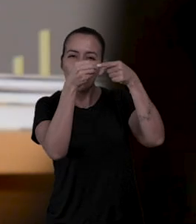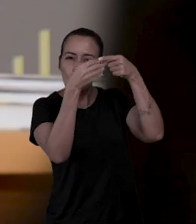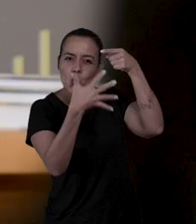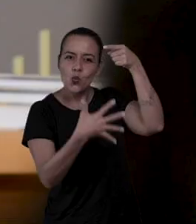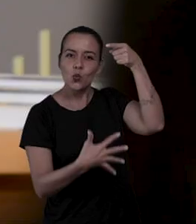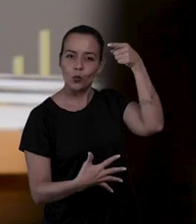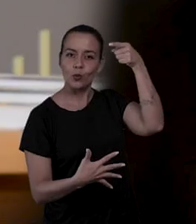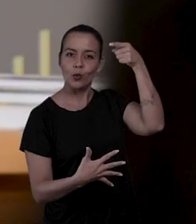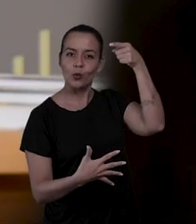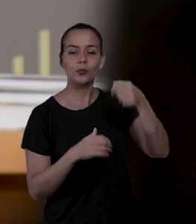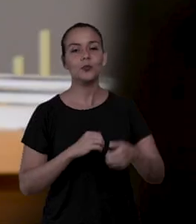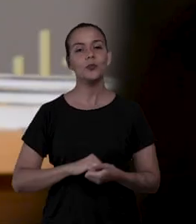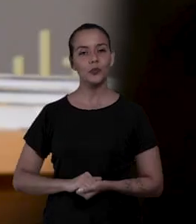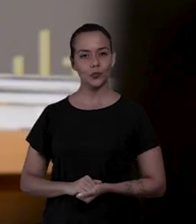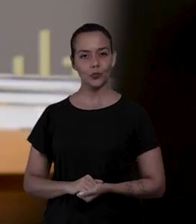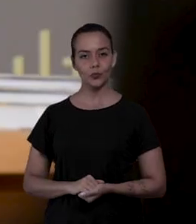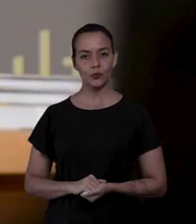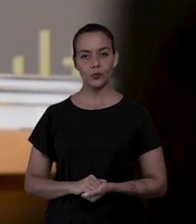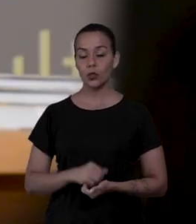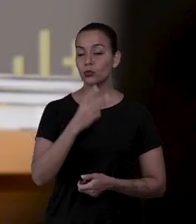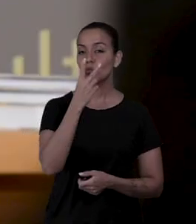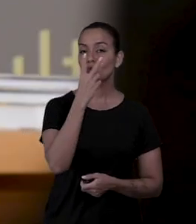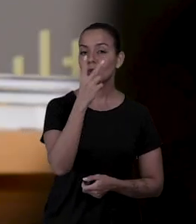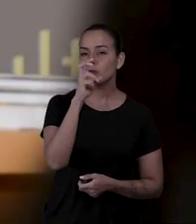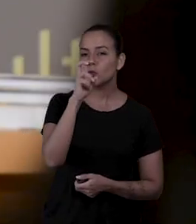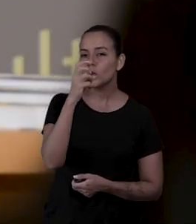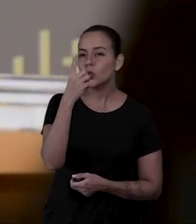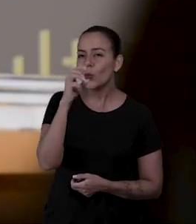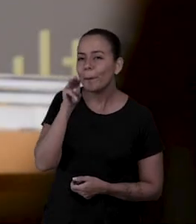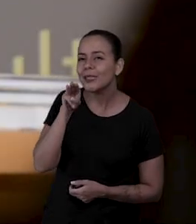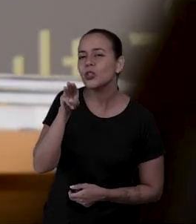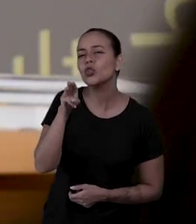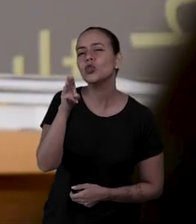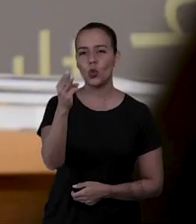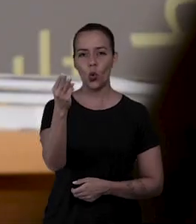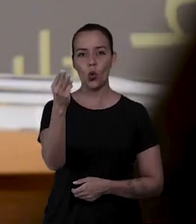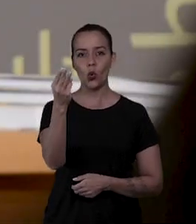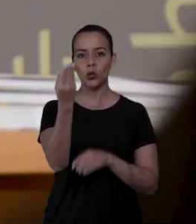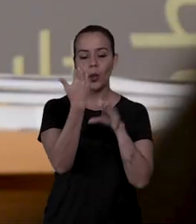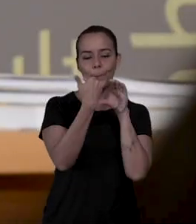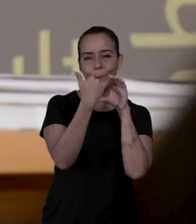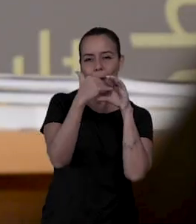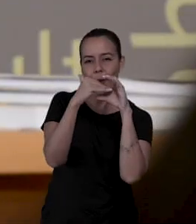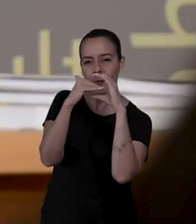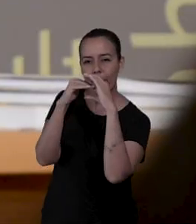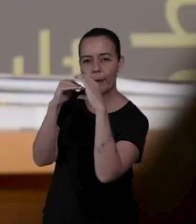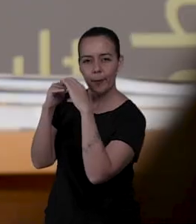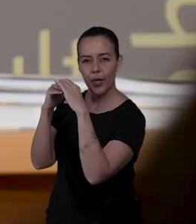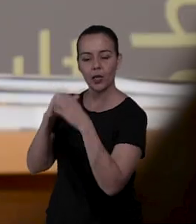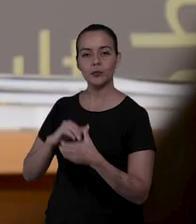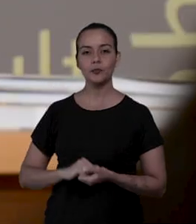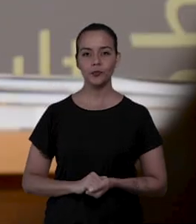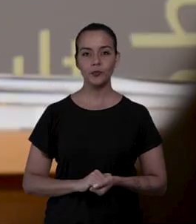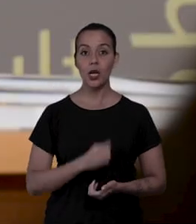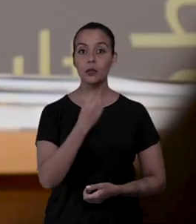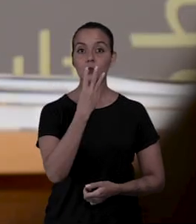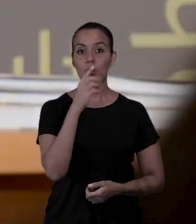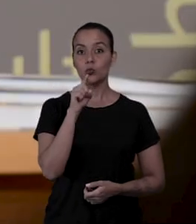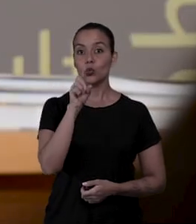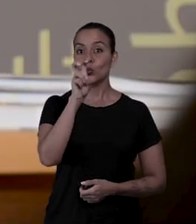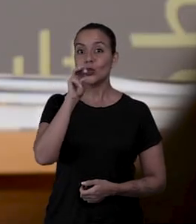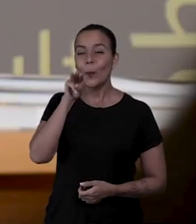no Google são feitas. Karen Sakavatini. 251 milhões de e-mails são mandados. Psicóloga.